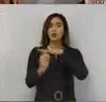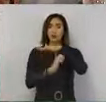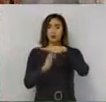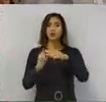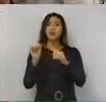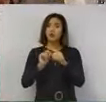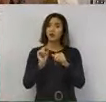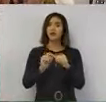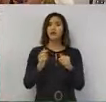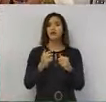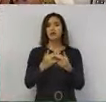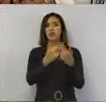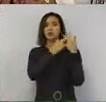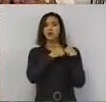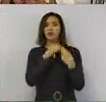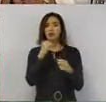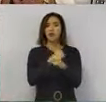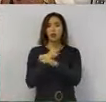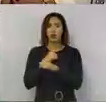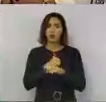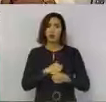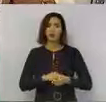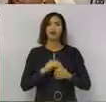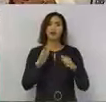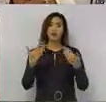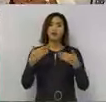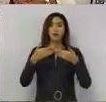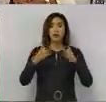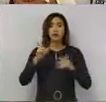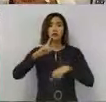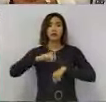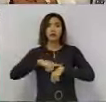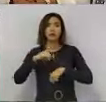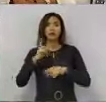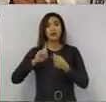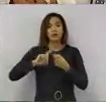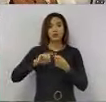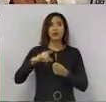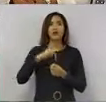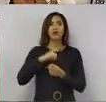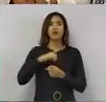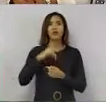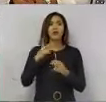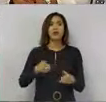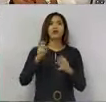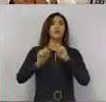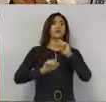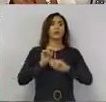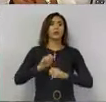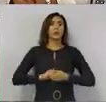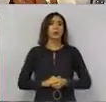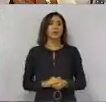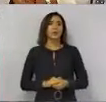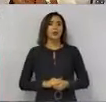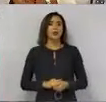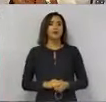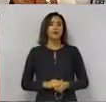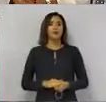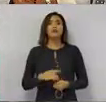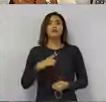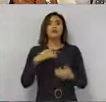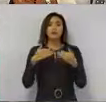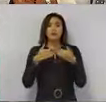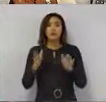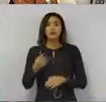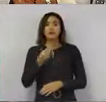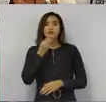essas obras. E aí nós vamos abrir também, o que nós temos que também olhar para isso, nós vamos abrir oportunidades